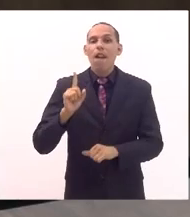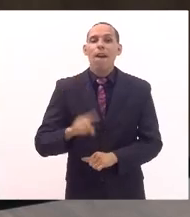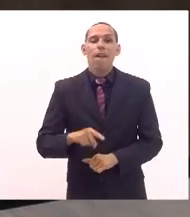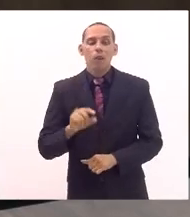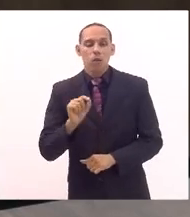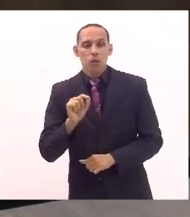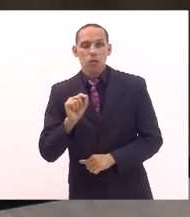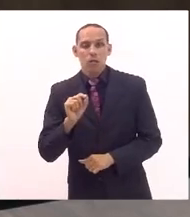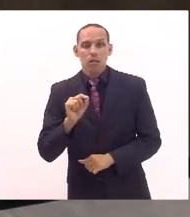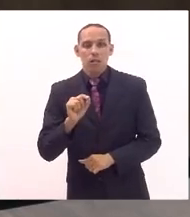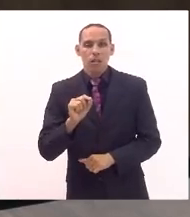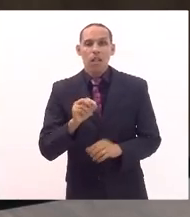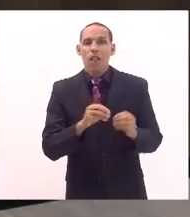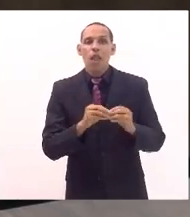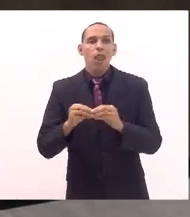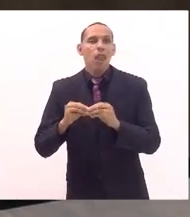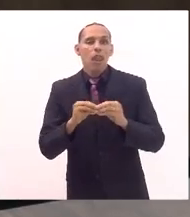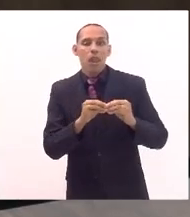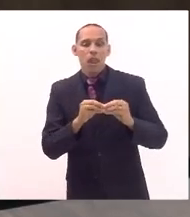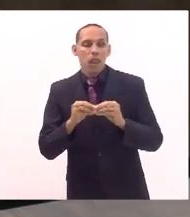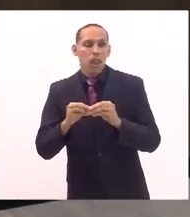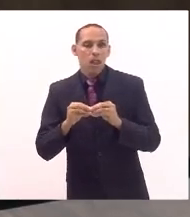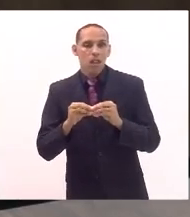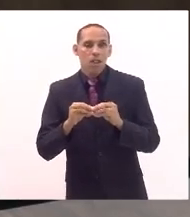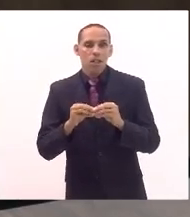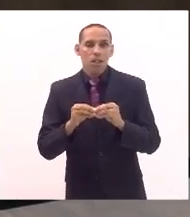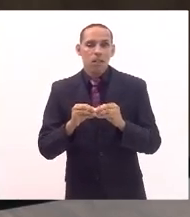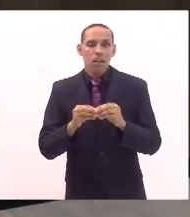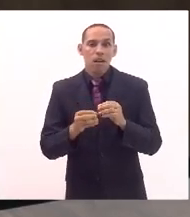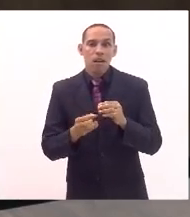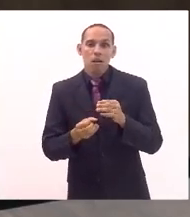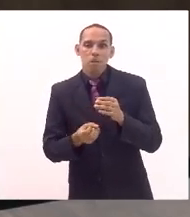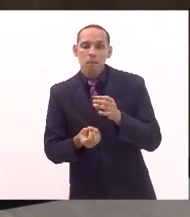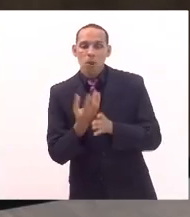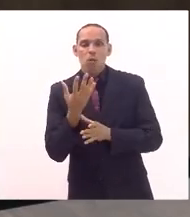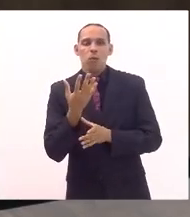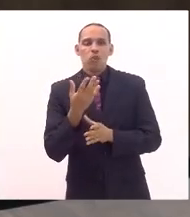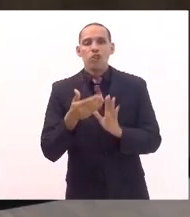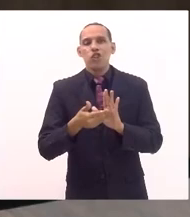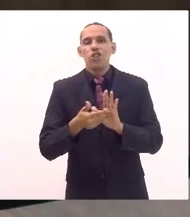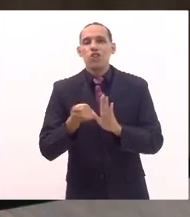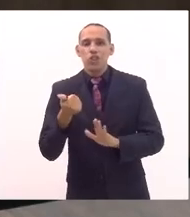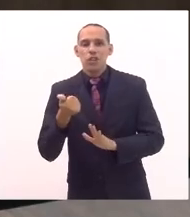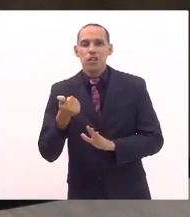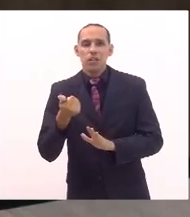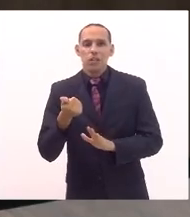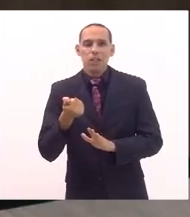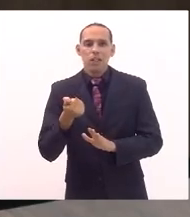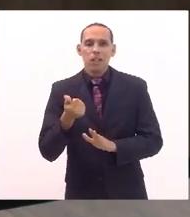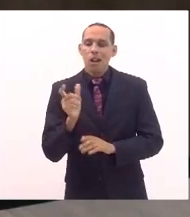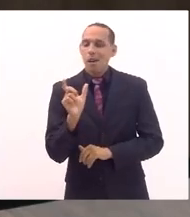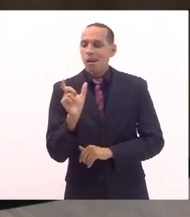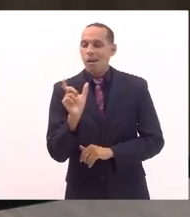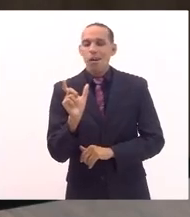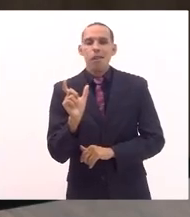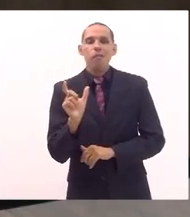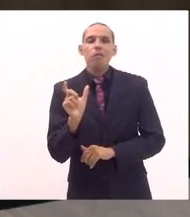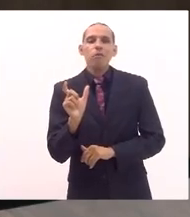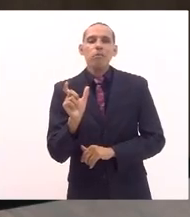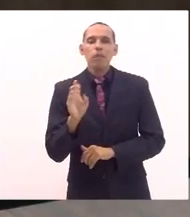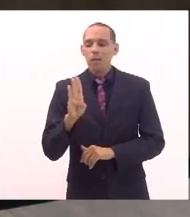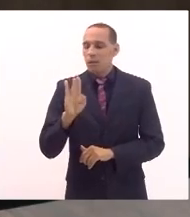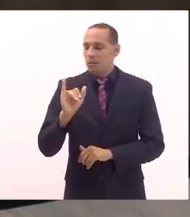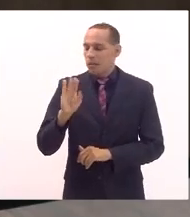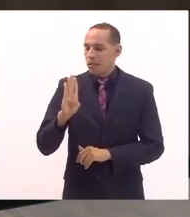é que ficou Teleton zelas produzidas Foi retirada a palavras